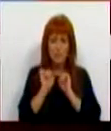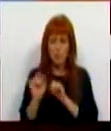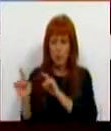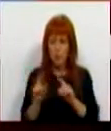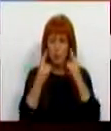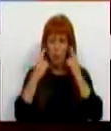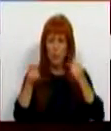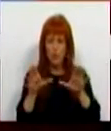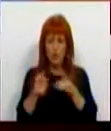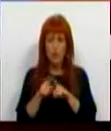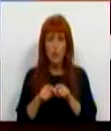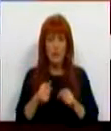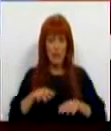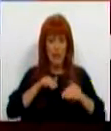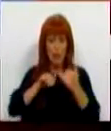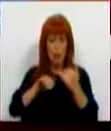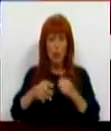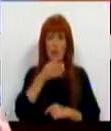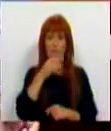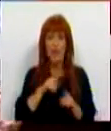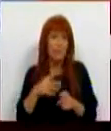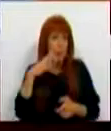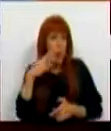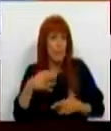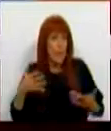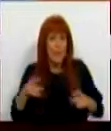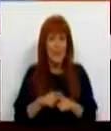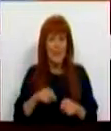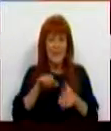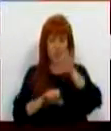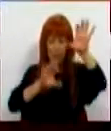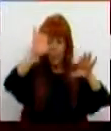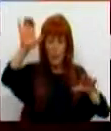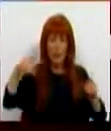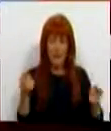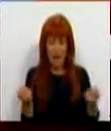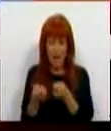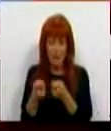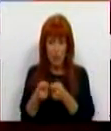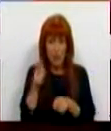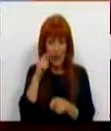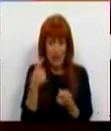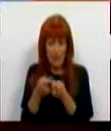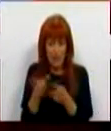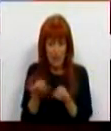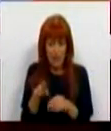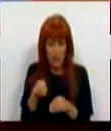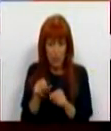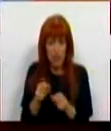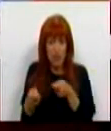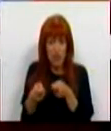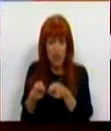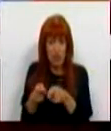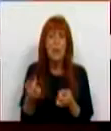transportes públicos, coletivos e rodoviários, falamos naturalmente da descentralização e da aproximação de quem está mais perto do território na sua